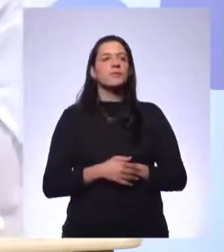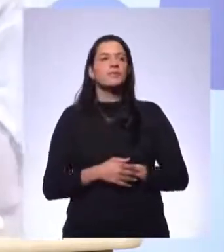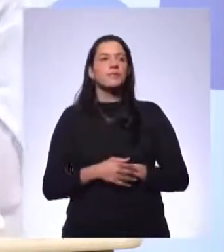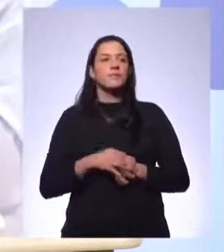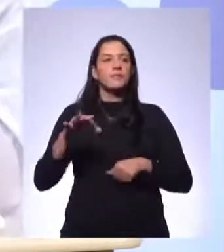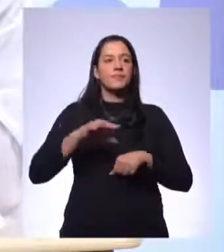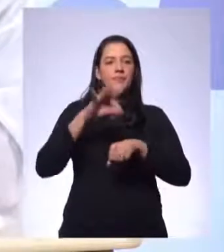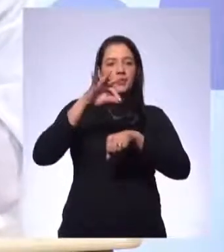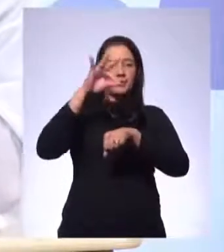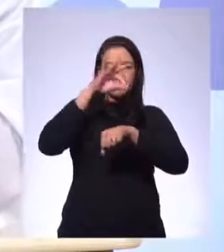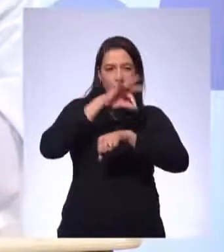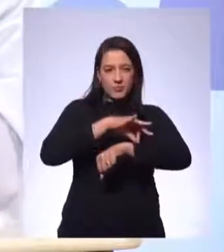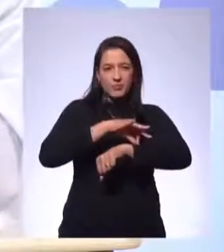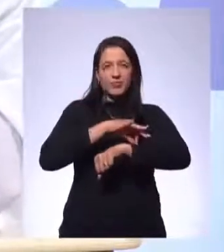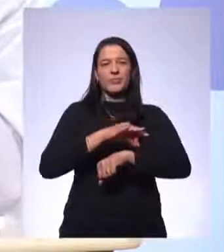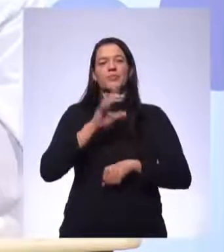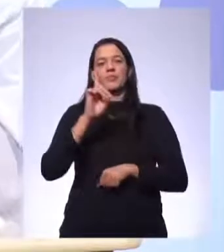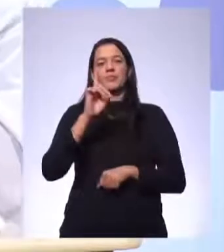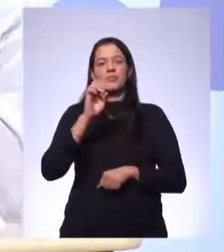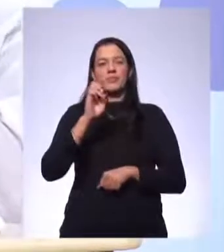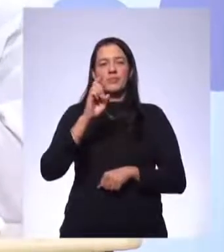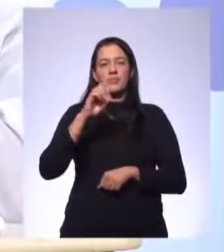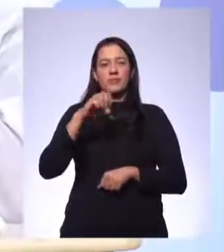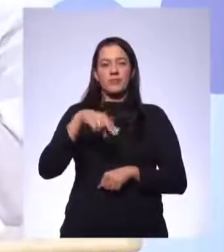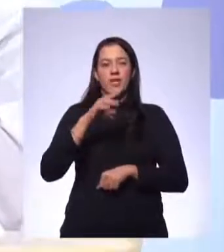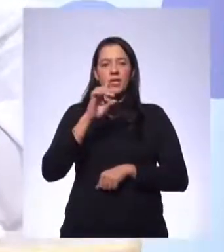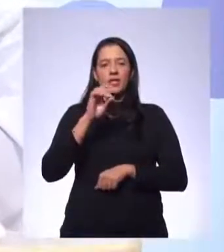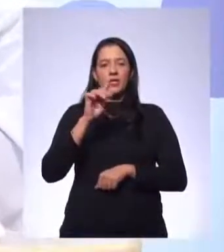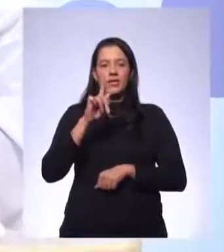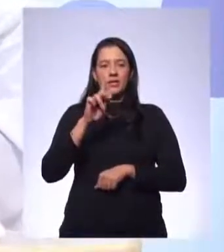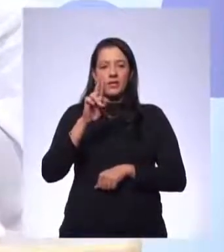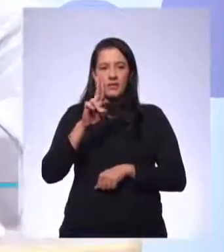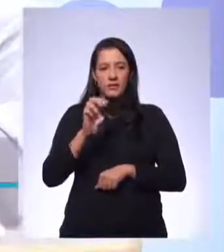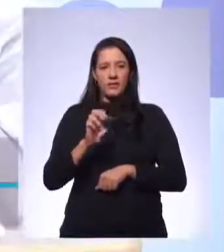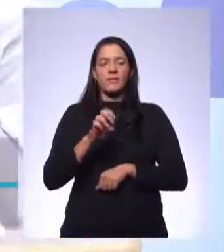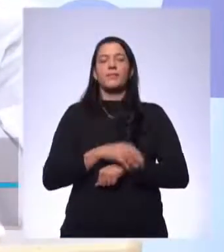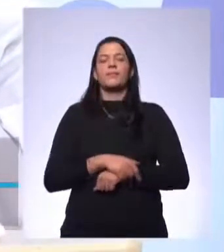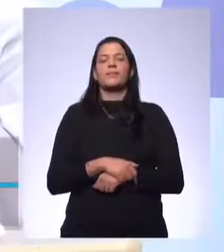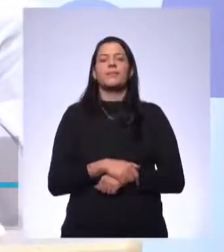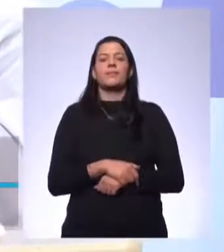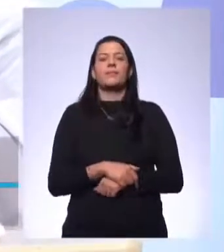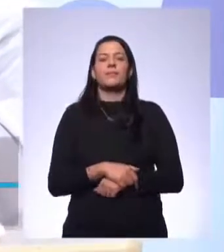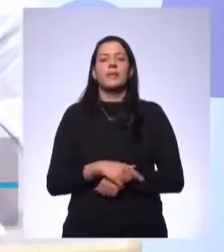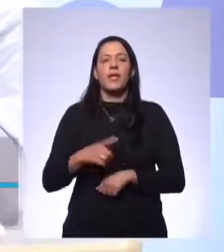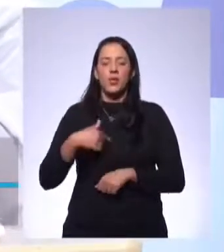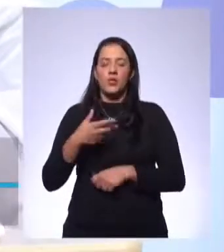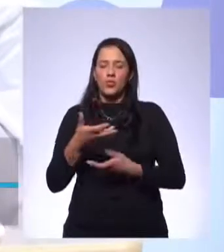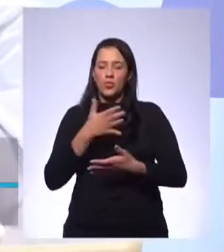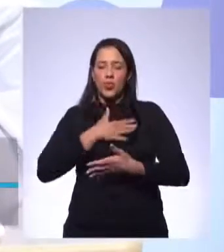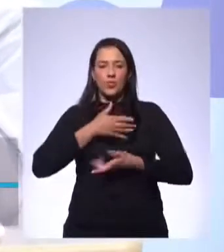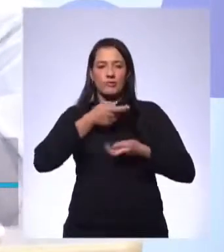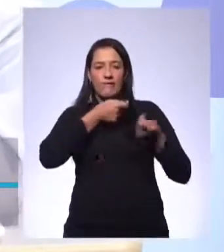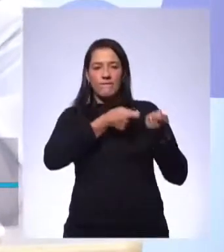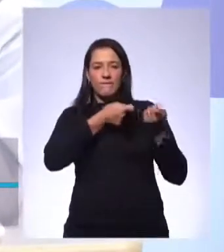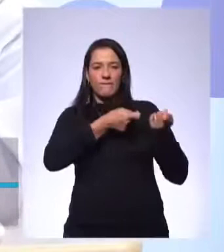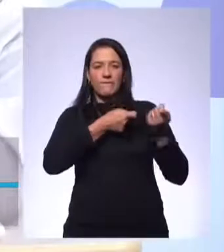Então a água a gente tem que tomar alguns cuidados. Eu só queria fazer um adendo, porque assim, eu gosto de provocar e o professor sabe disso. Gente, ele tem que lembrar que quando vocês